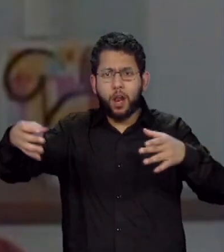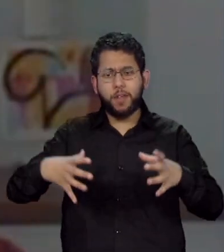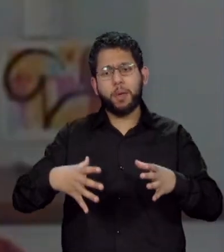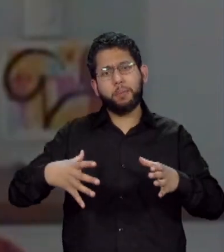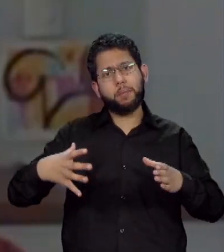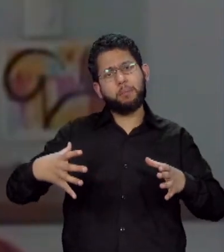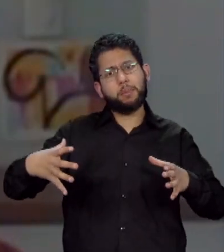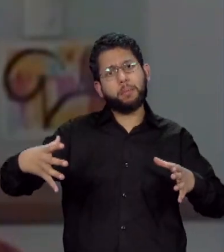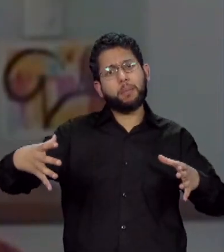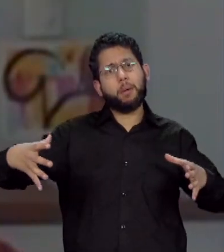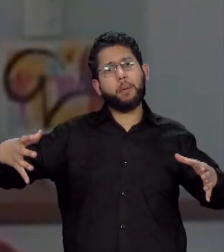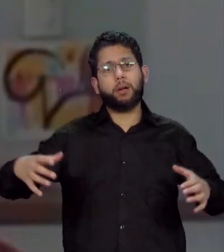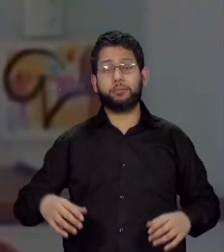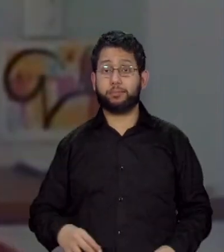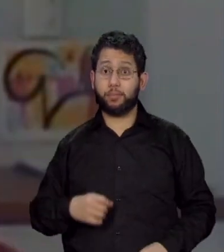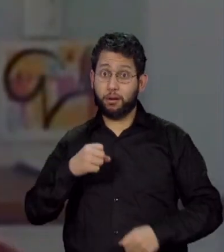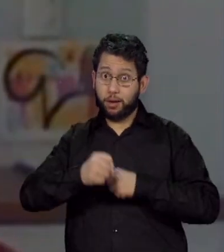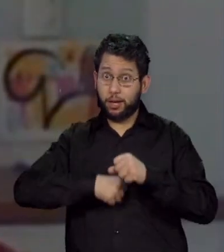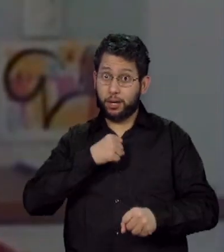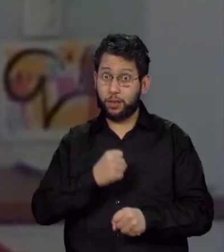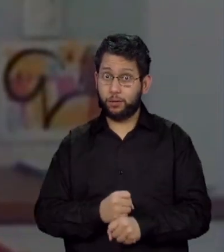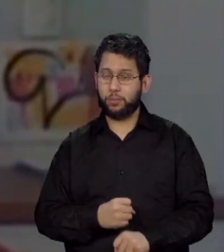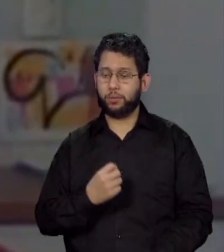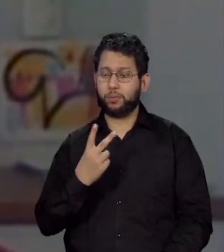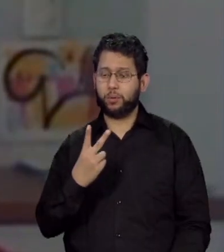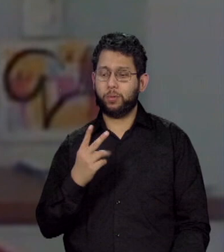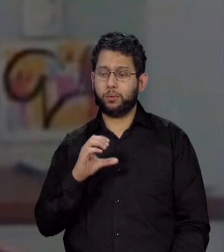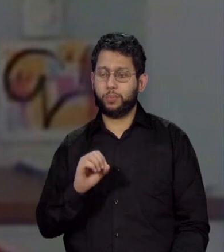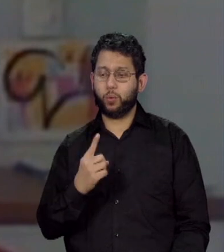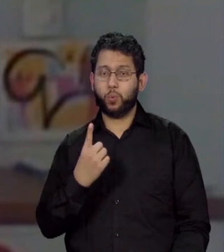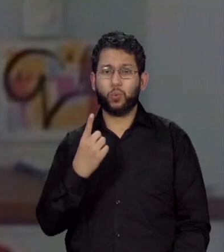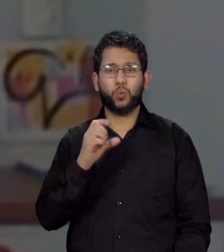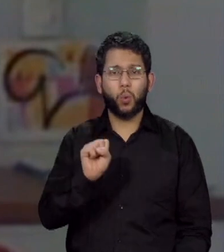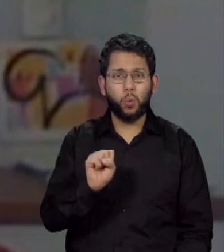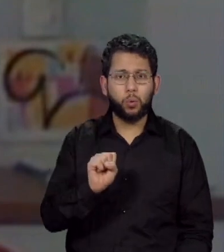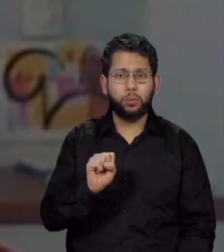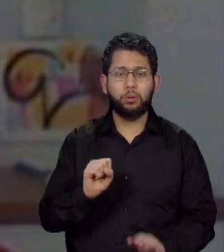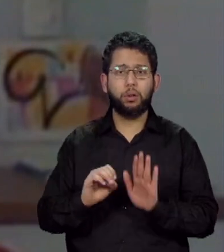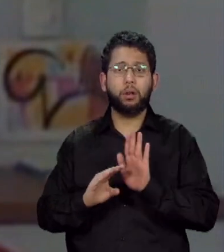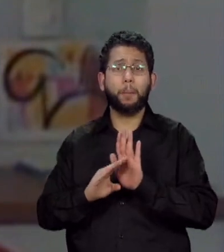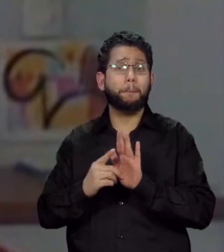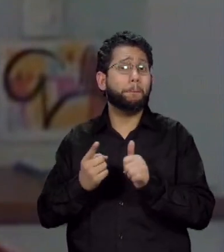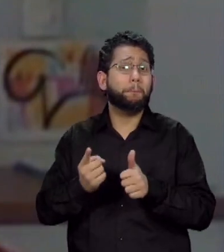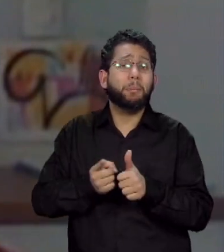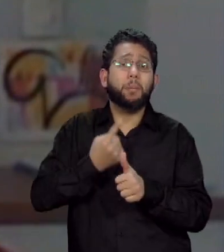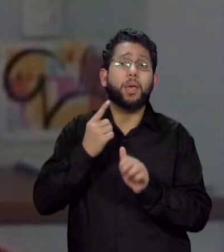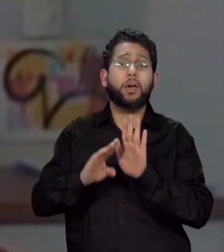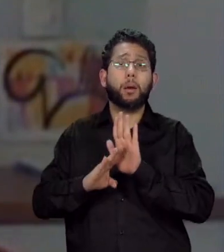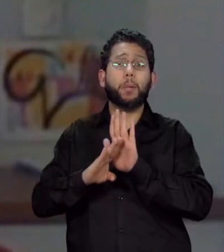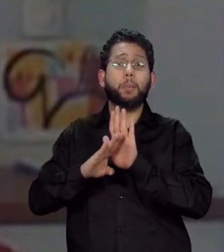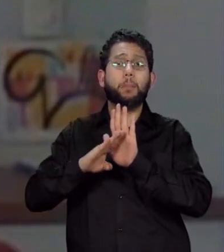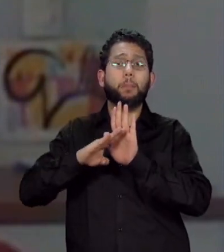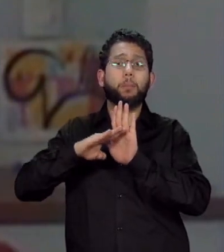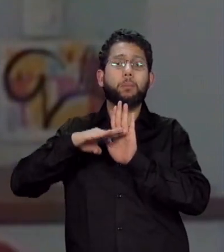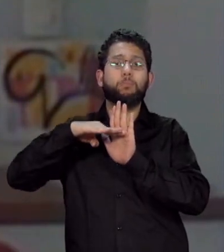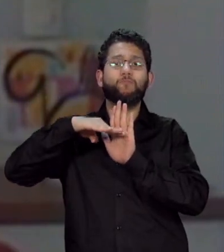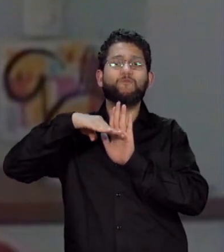recursos incentivados e Fundo Setorial do Audiovisual, FSA. Do surgimento de uma crise,